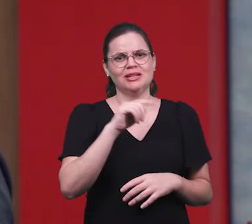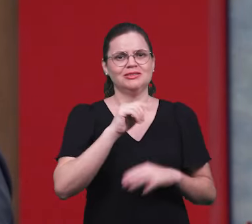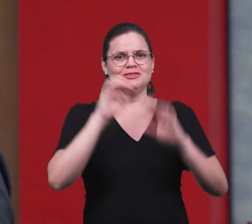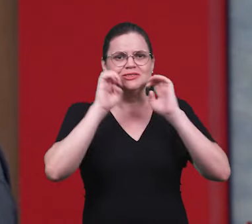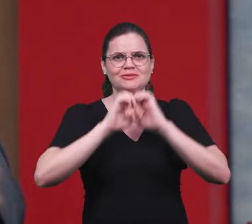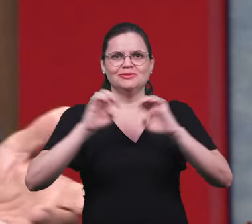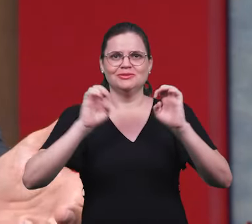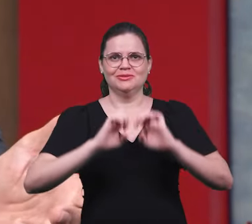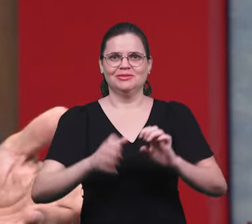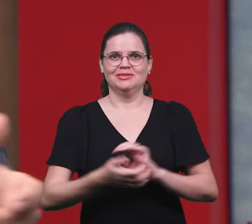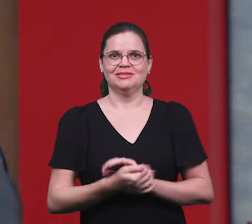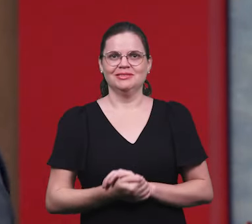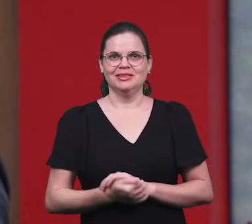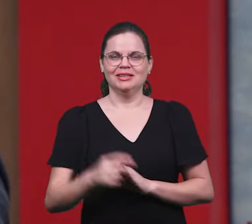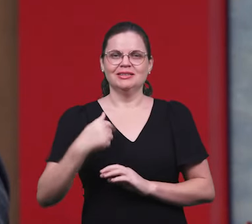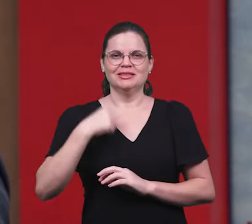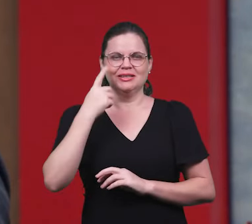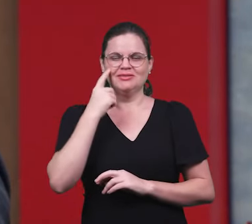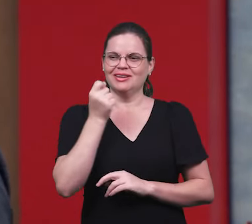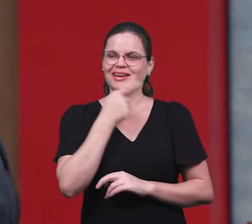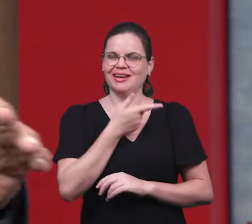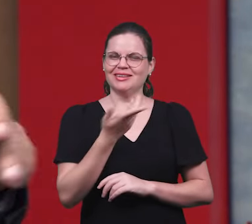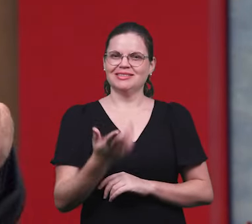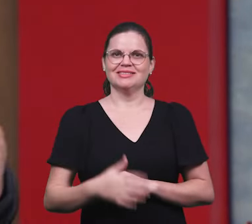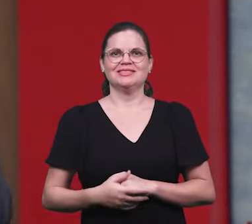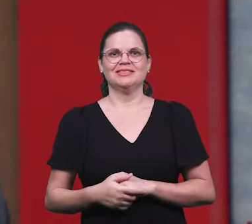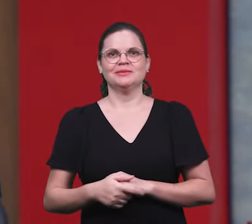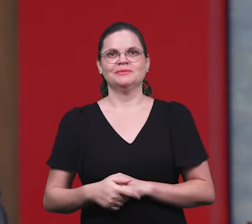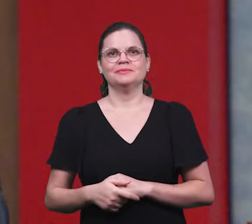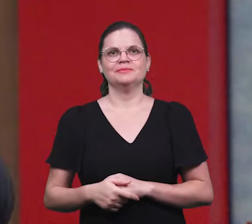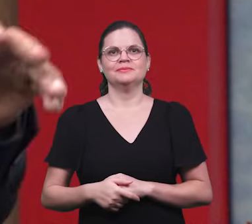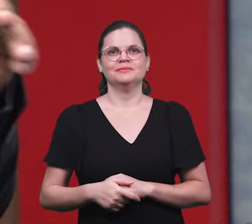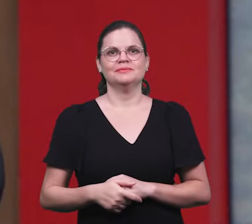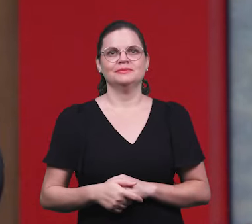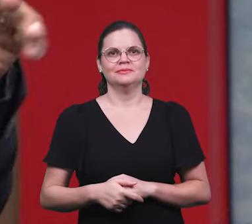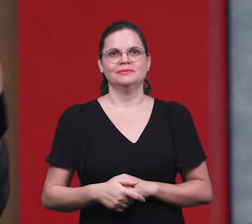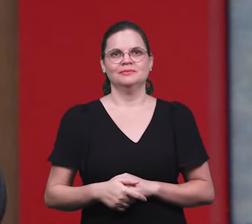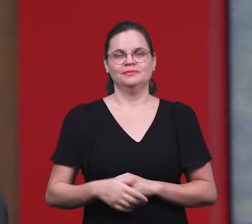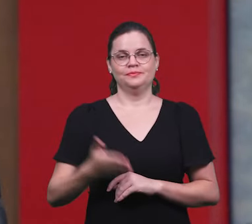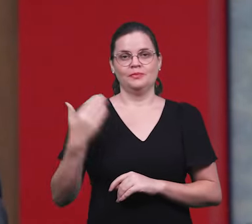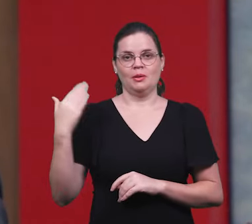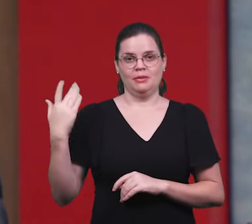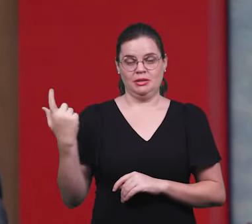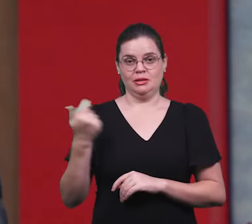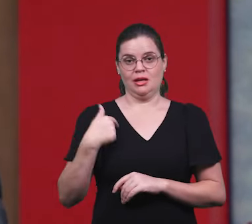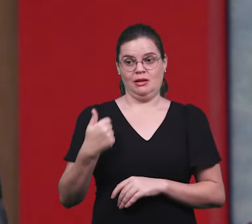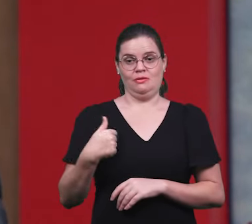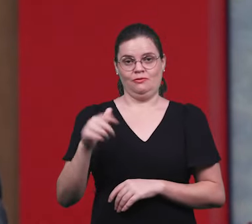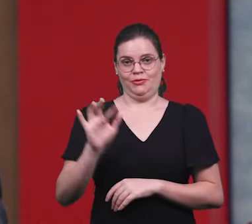o evangelho. E tem até coisas engraçadas, né? Trazer algo pitoresco aqui. Quando eu estava na faculdade,